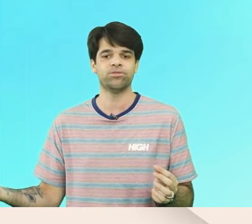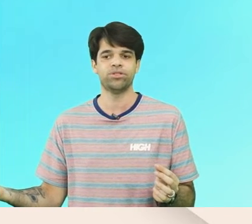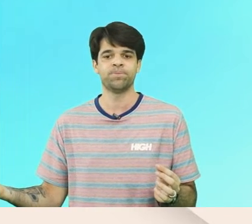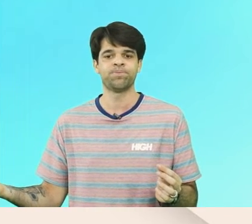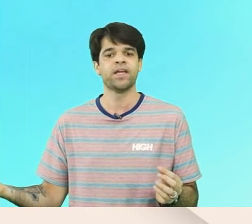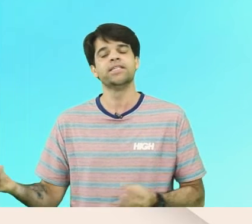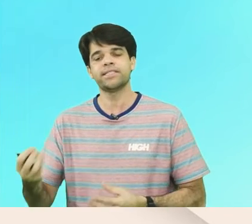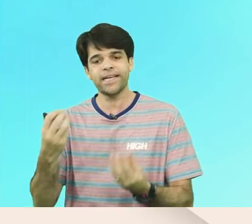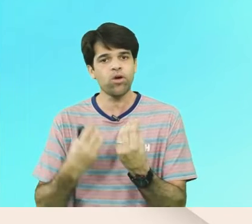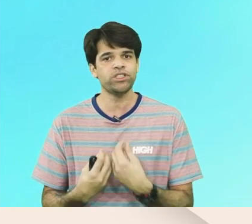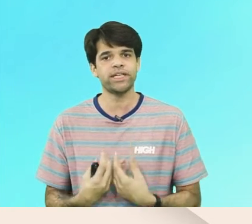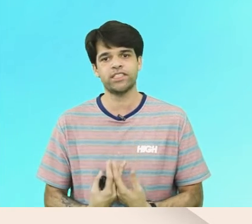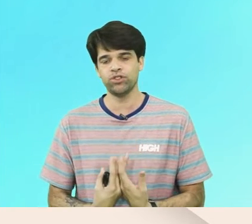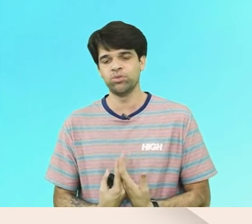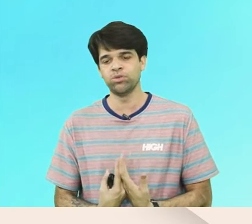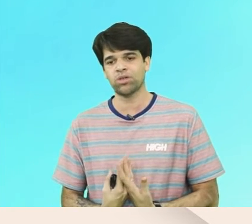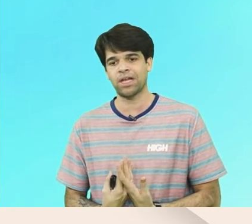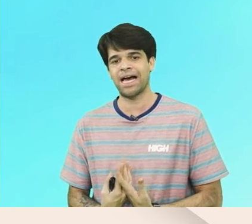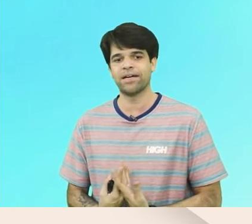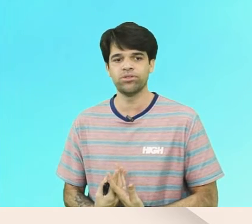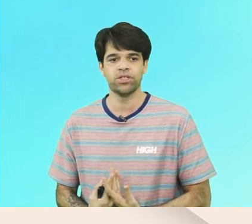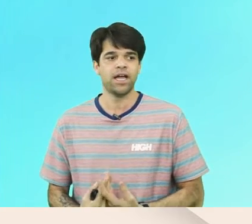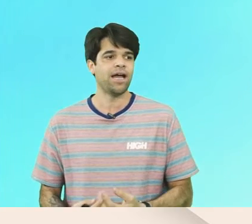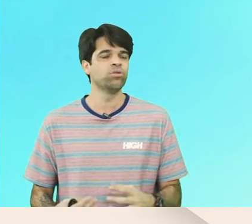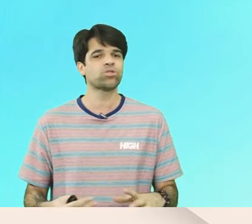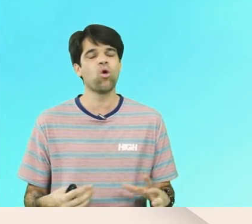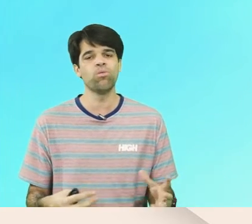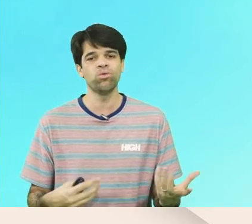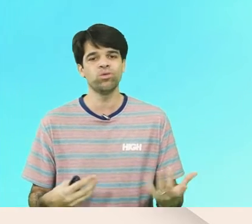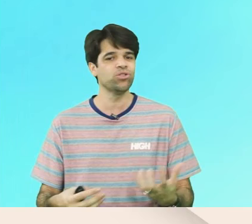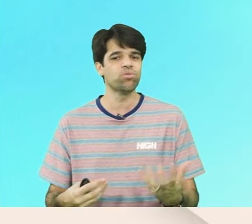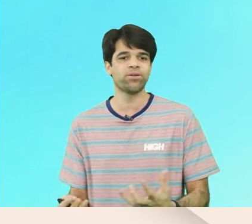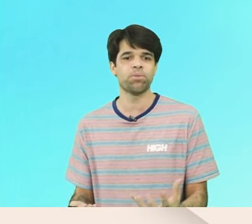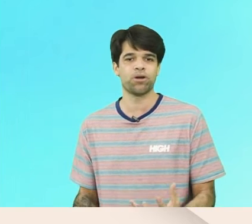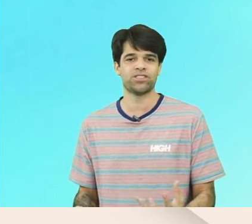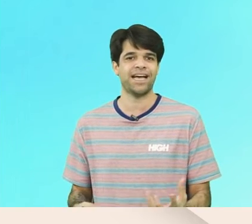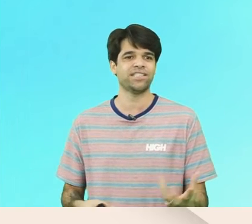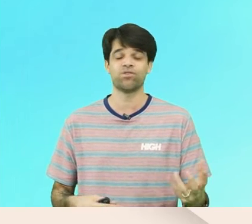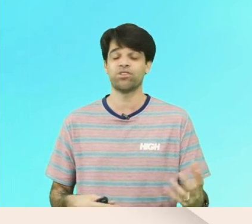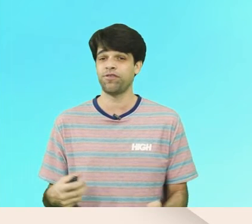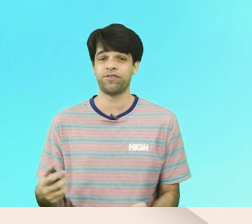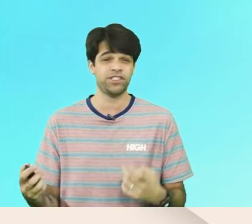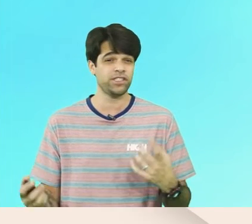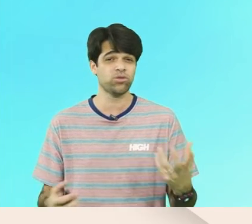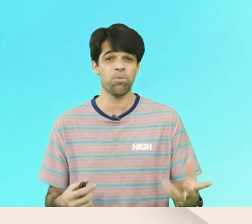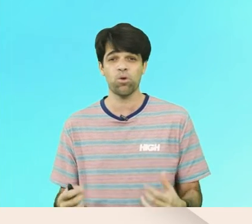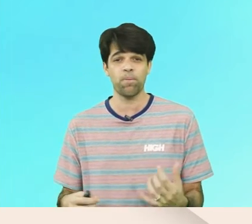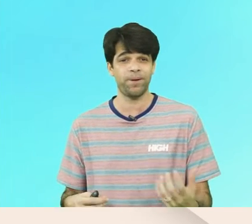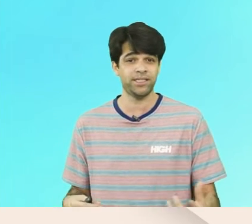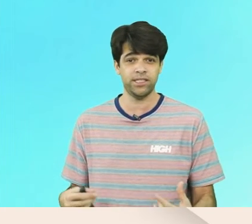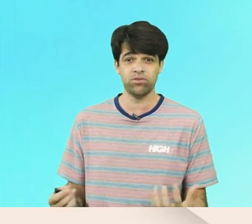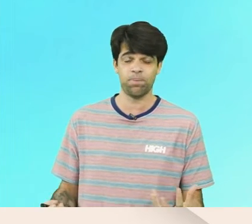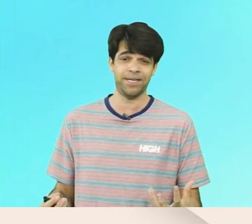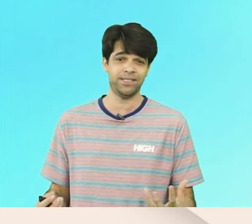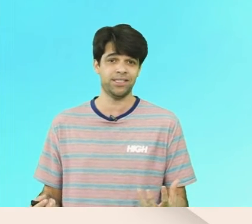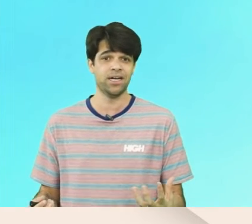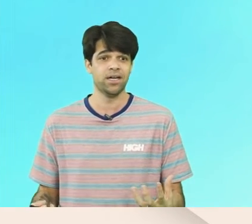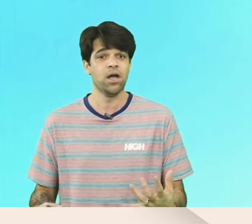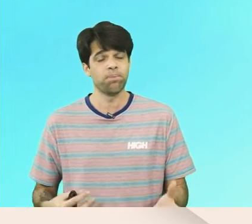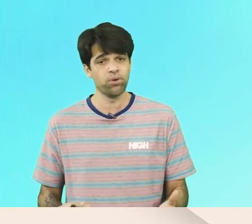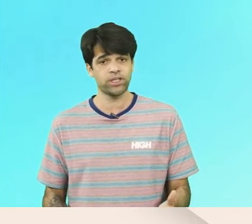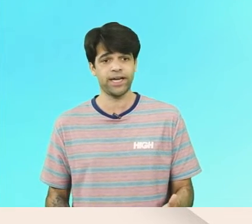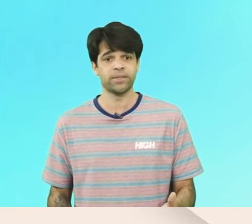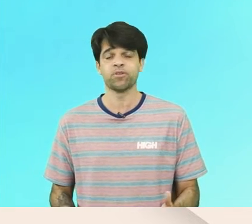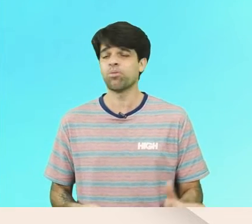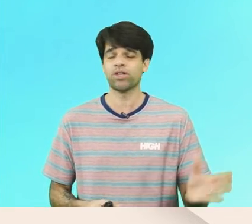teus resultados. Sem objetivos muito claros, é muito comum que no meio do processo você se sinta um pouco perdido ou